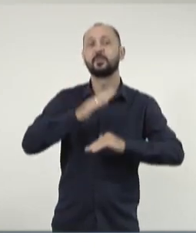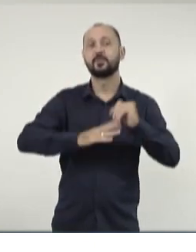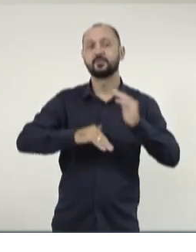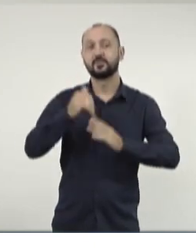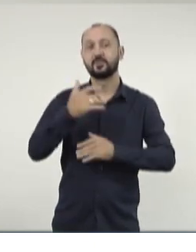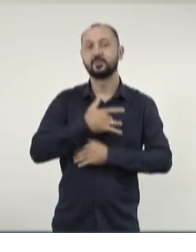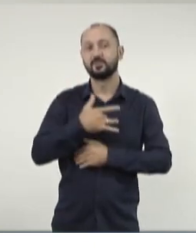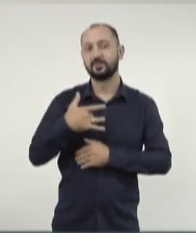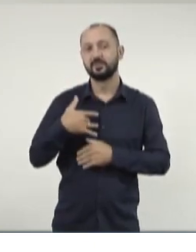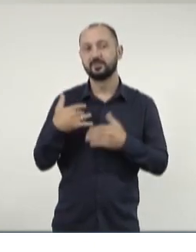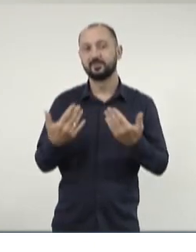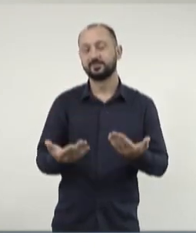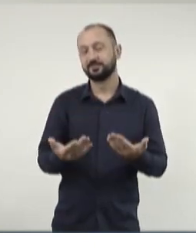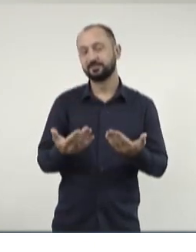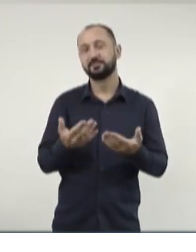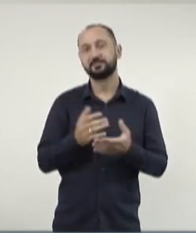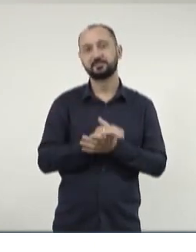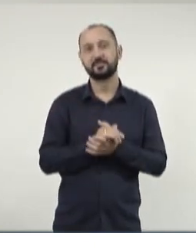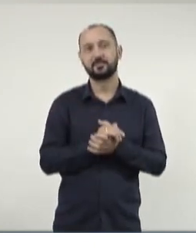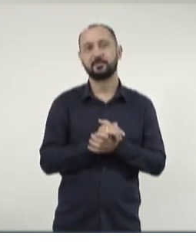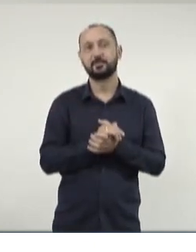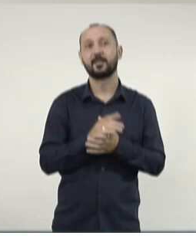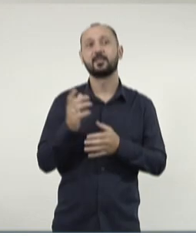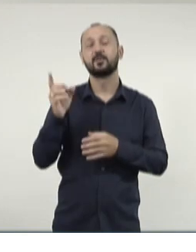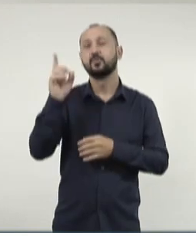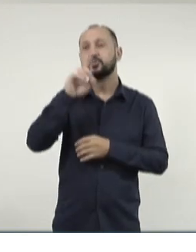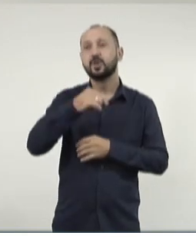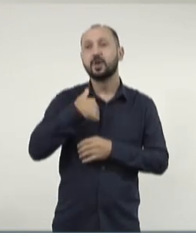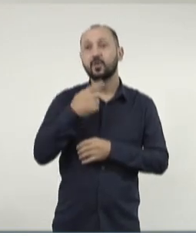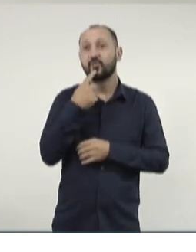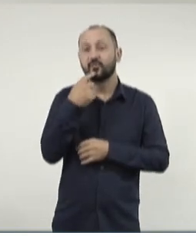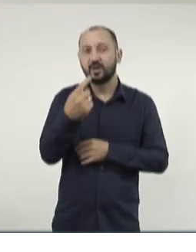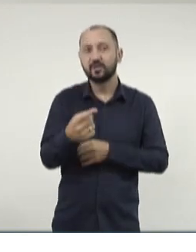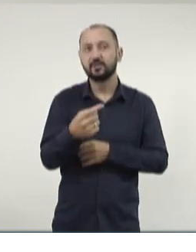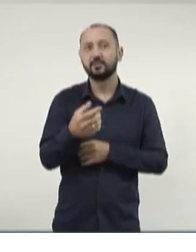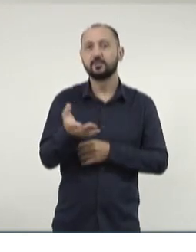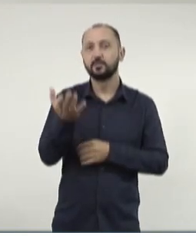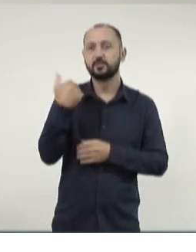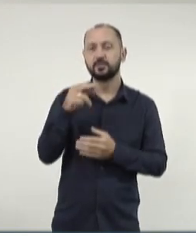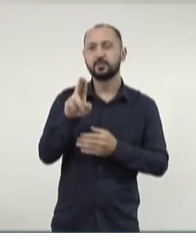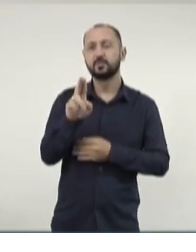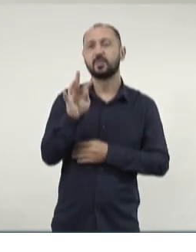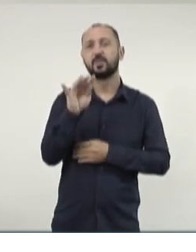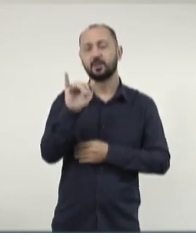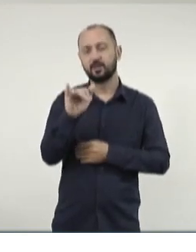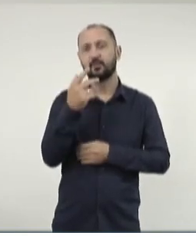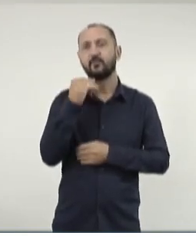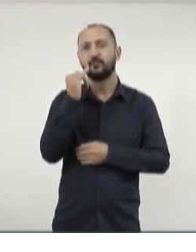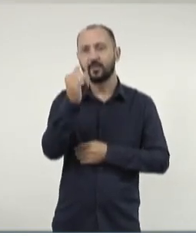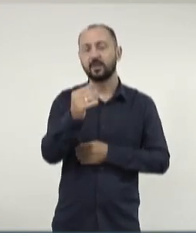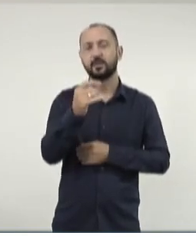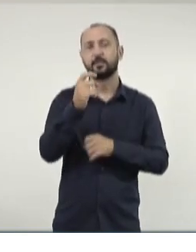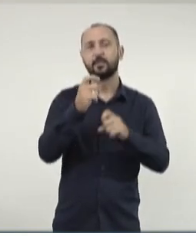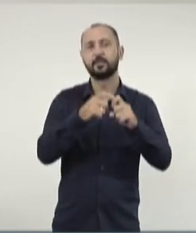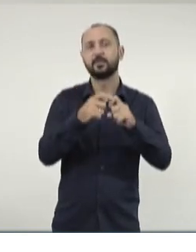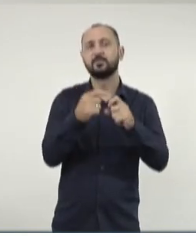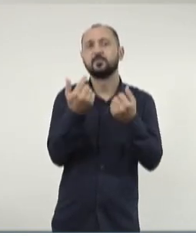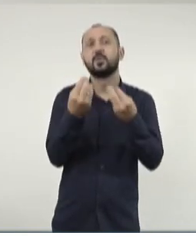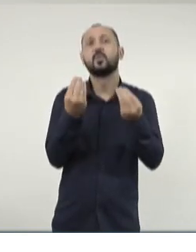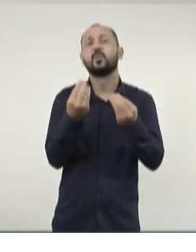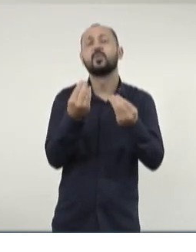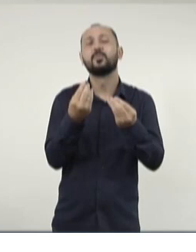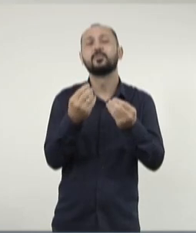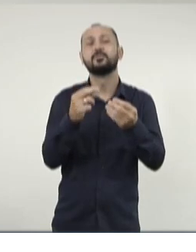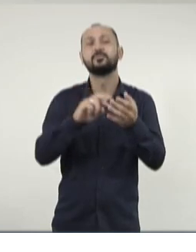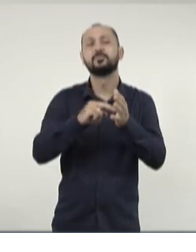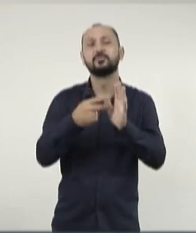saúde ou alguma coisa do tipo. Até um dia que eu falei assim: vamos tirar meu pai da UTI. Eu falei para a médica: não tem mais função